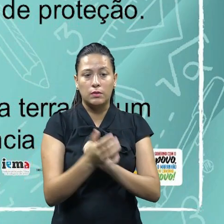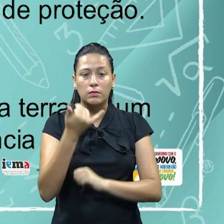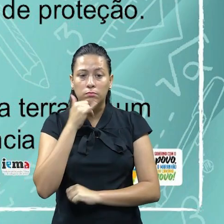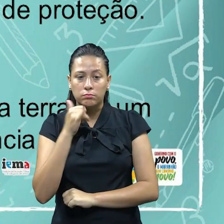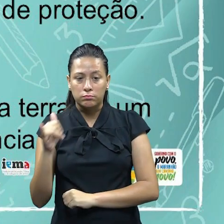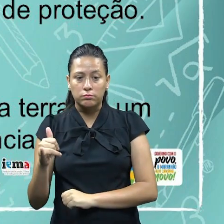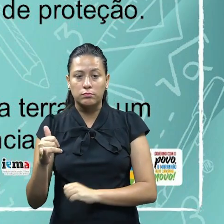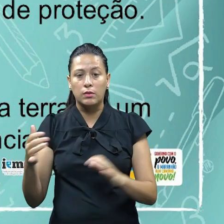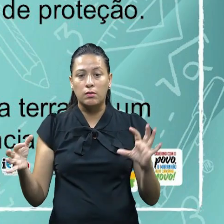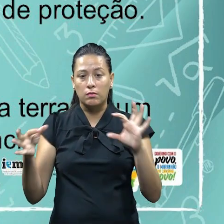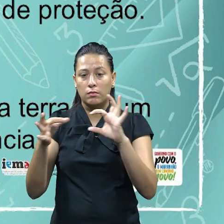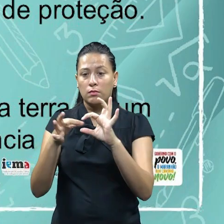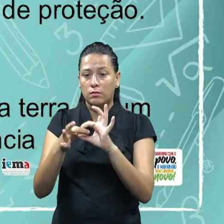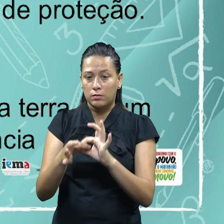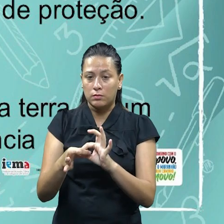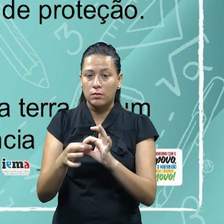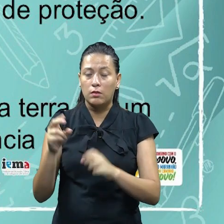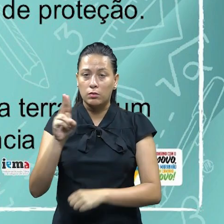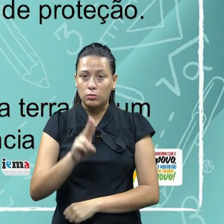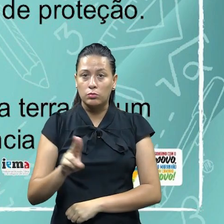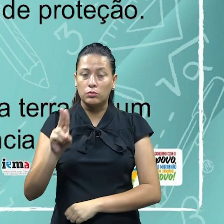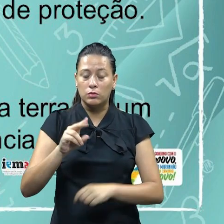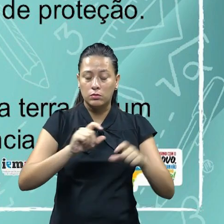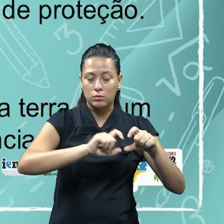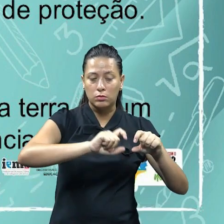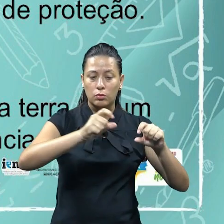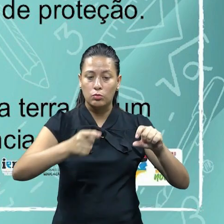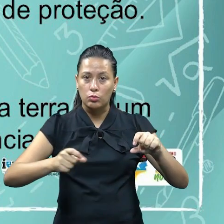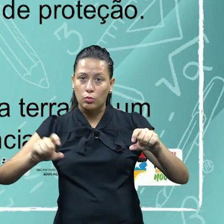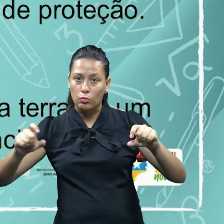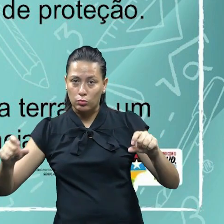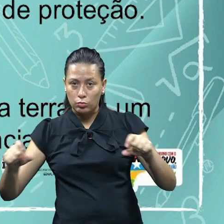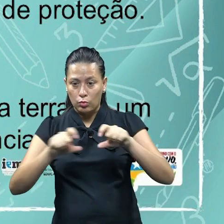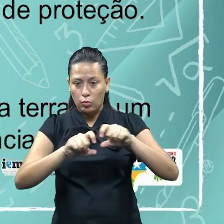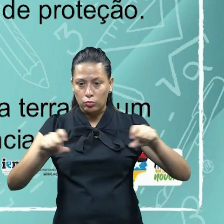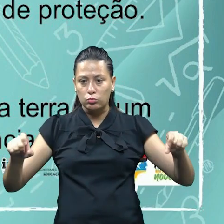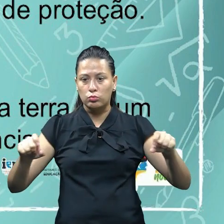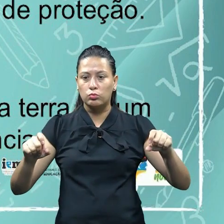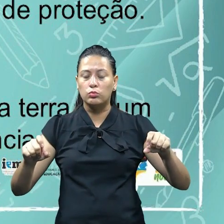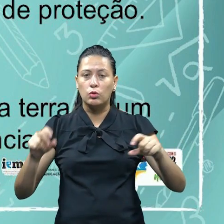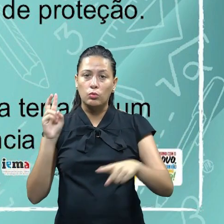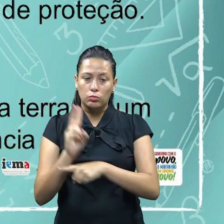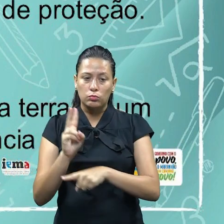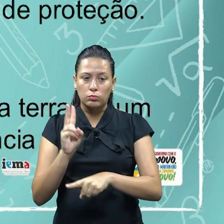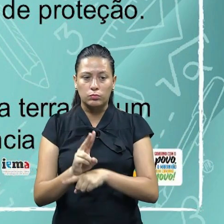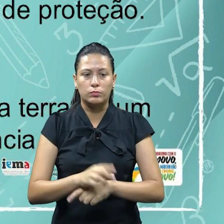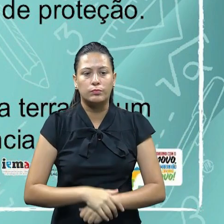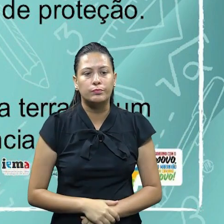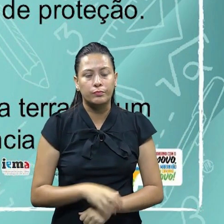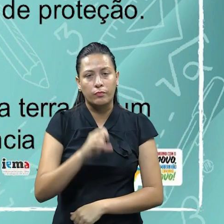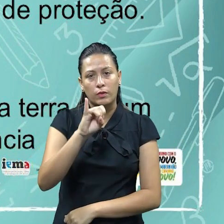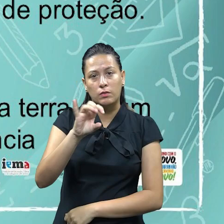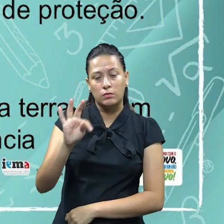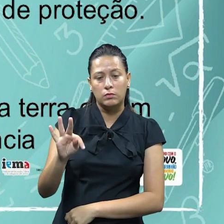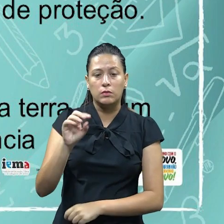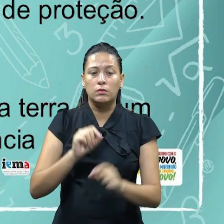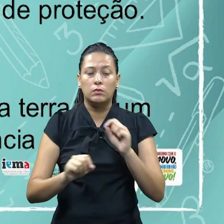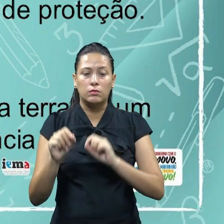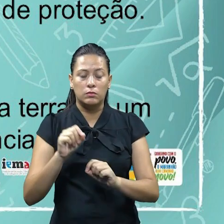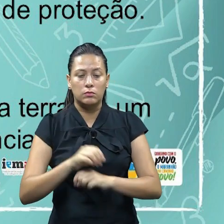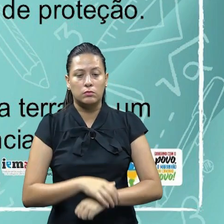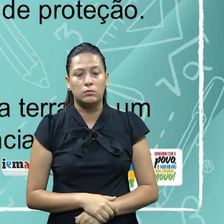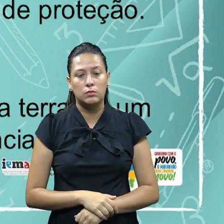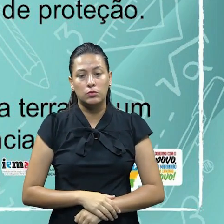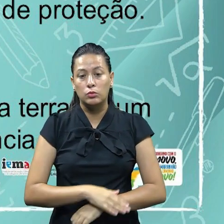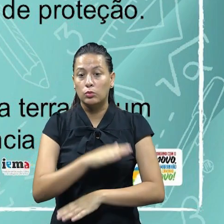esse ponto através de um condutor de proteção. No esquema IT, o esquema IT de todas as partes